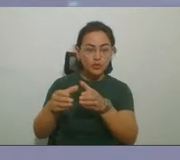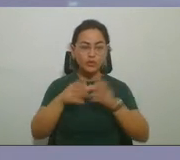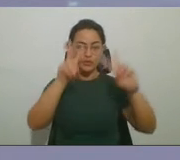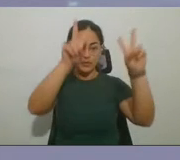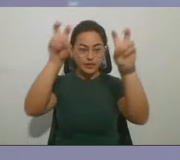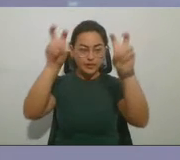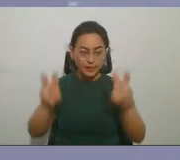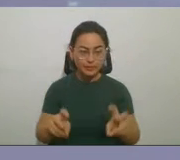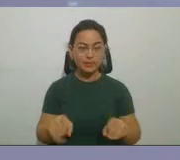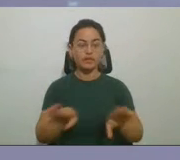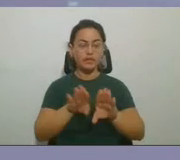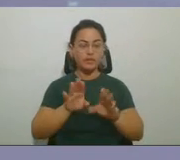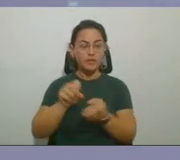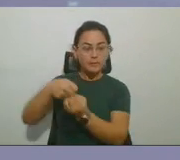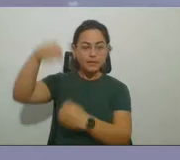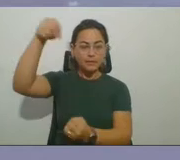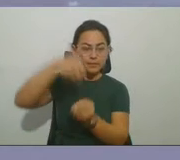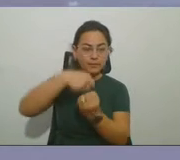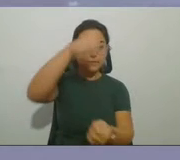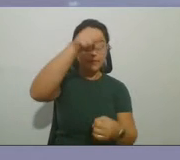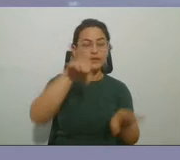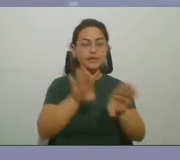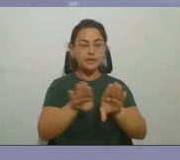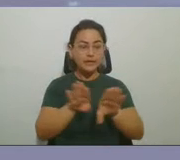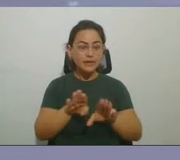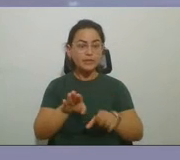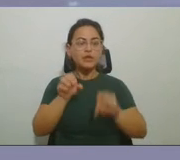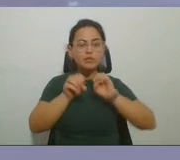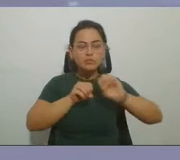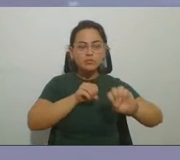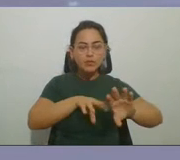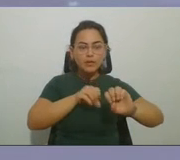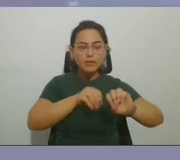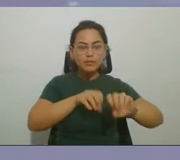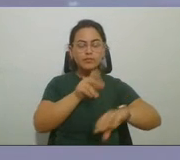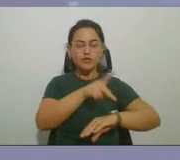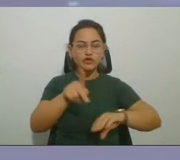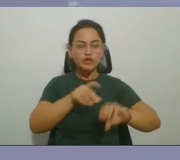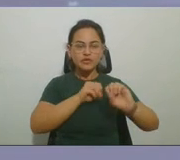de pôsteres, ministrantes de minicursos,